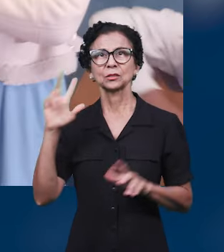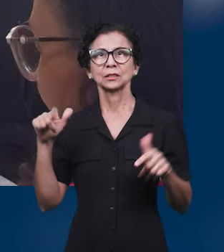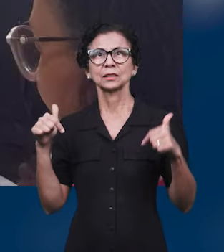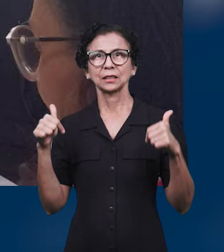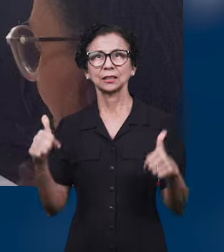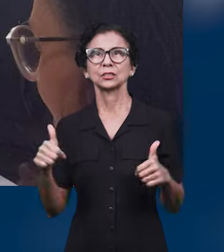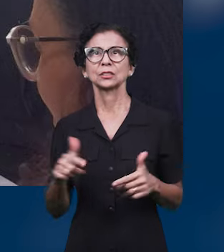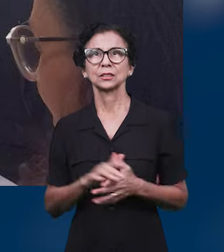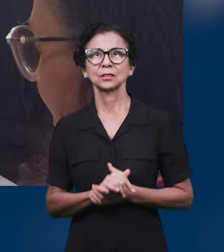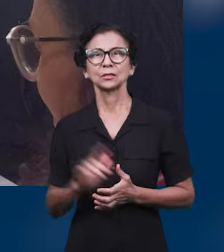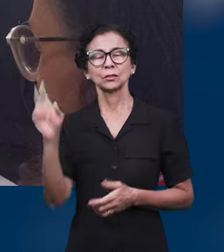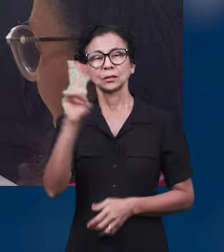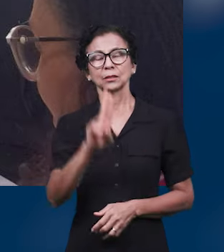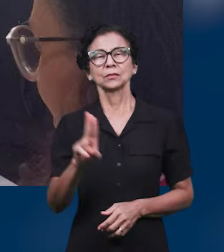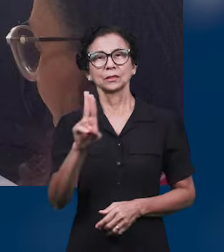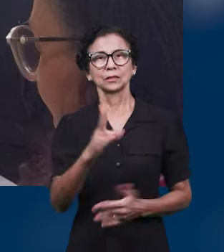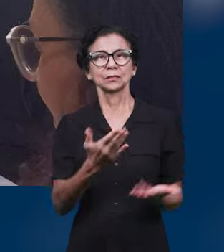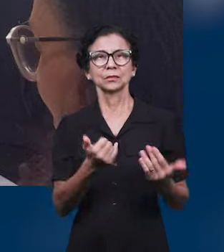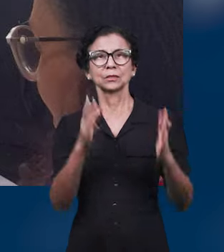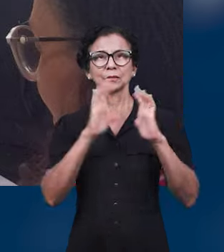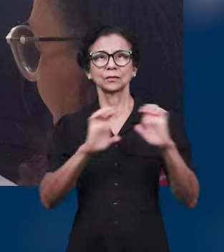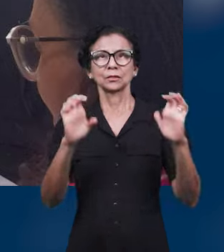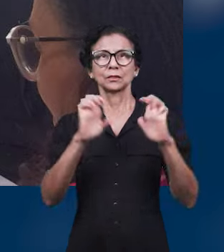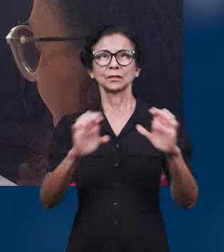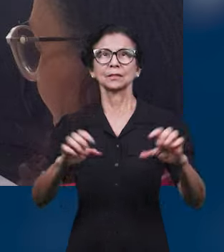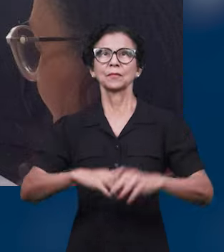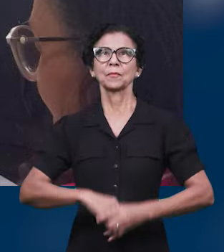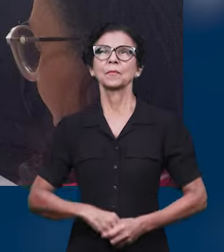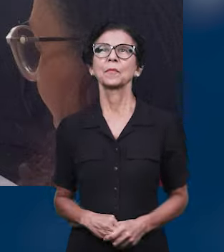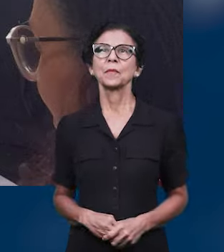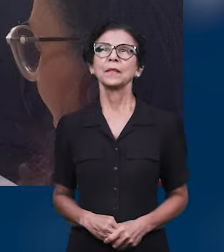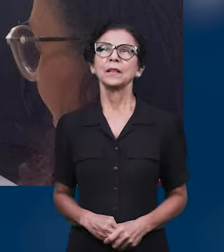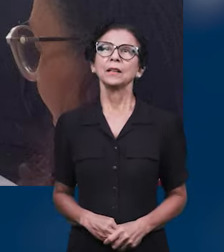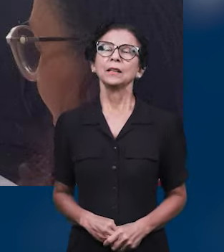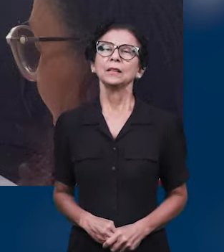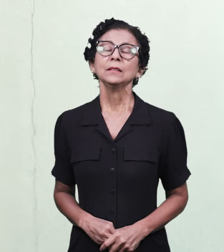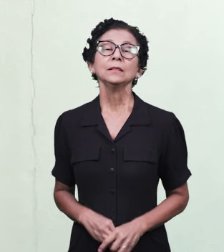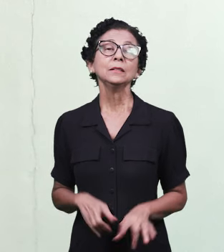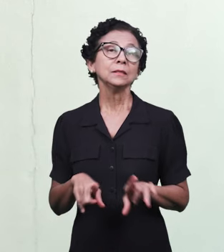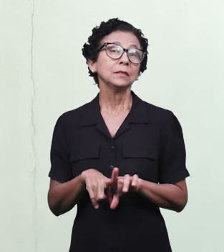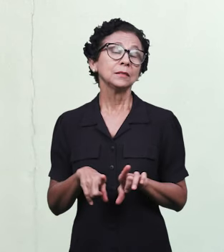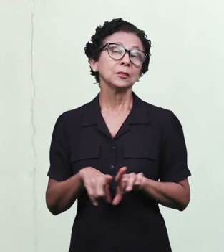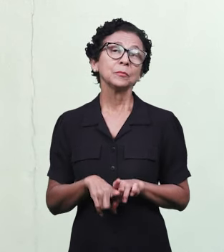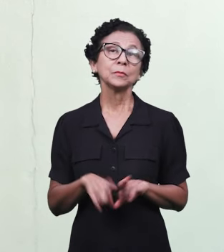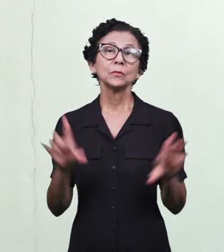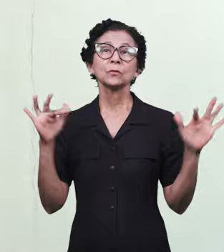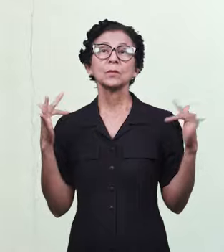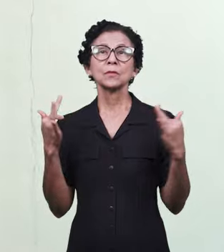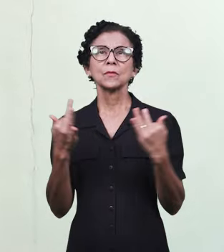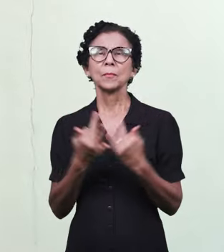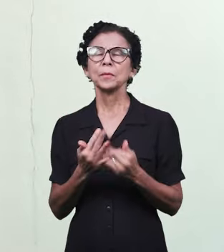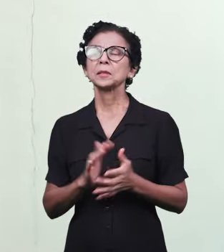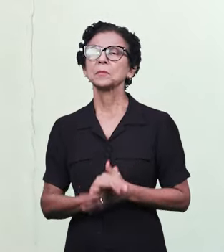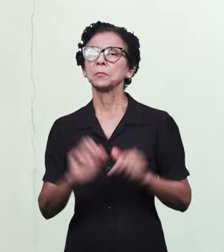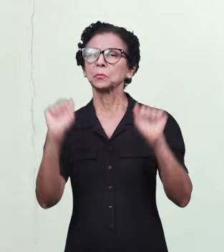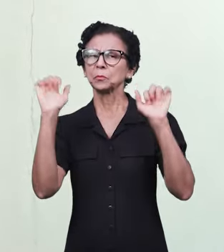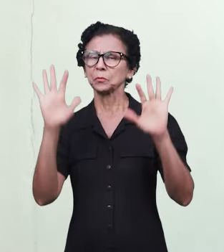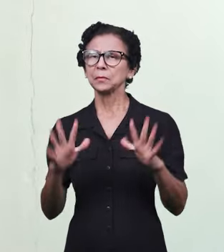os jovens. Glória a Deus! A ICM Milão está sob o ministério do pastor Gerson Belucci, auxiliado pelo pastor Cremilson de